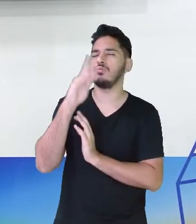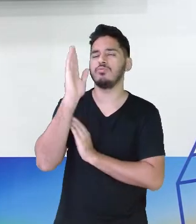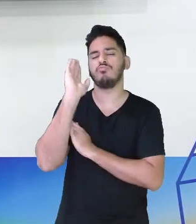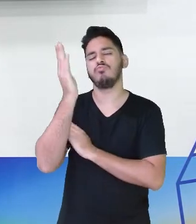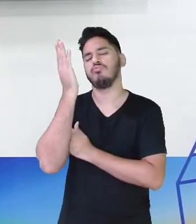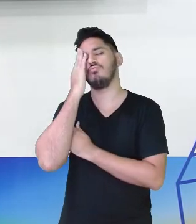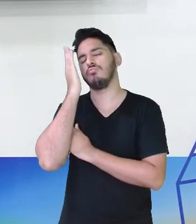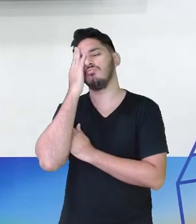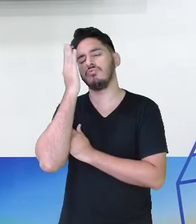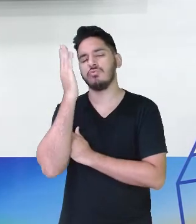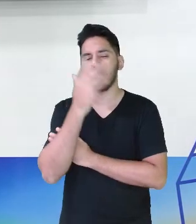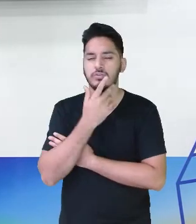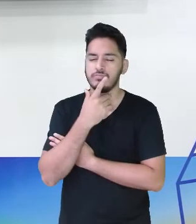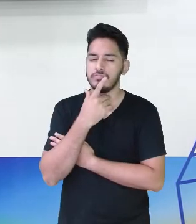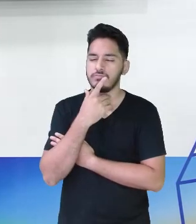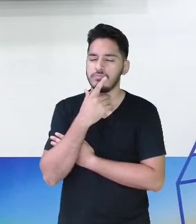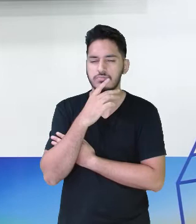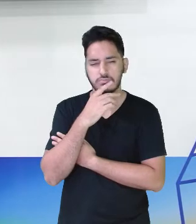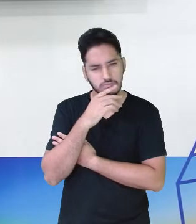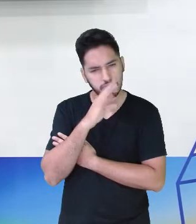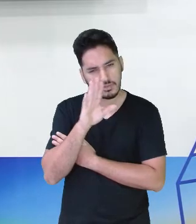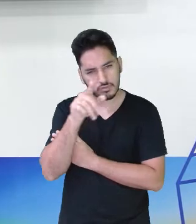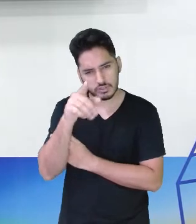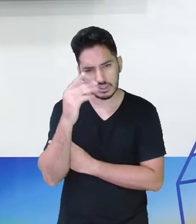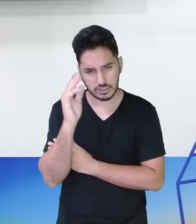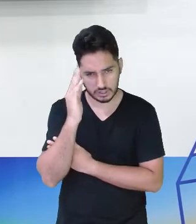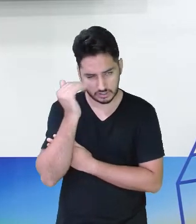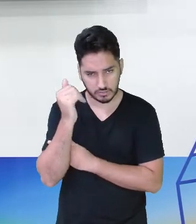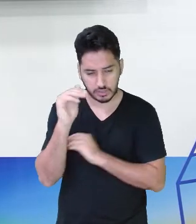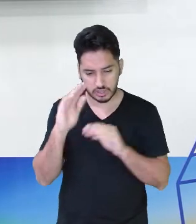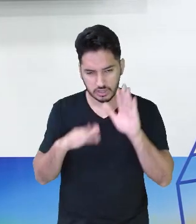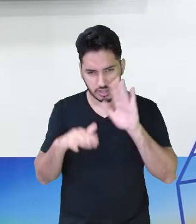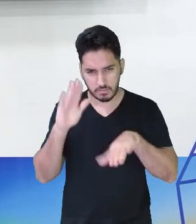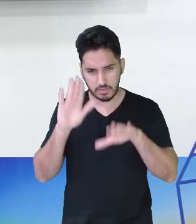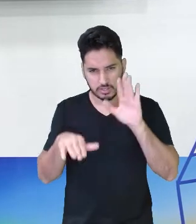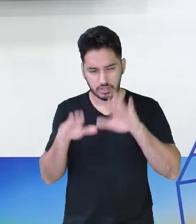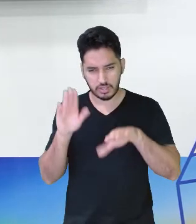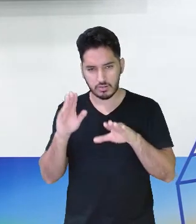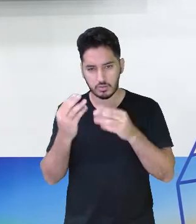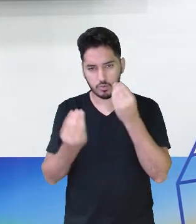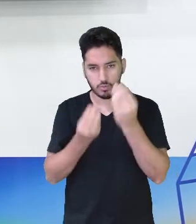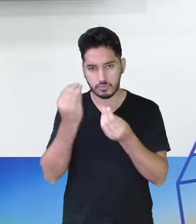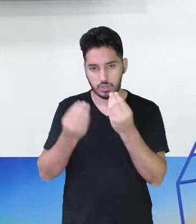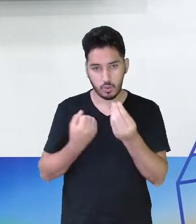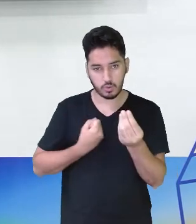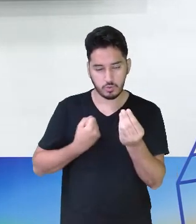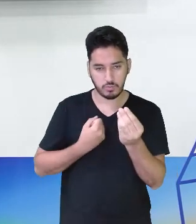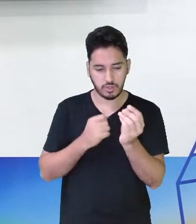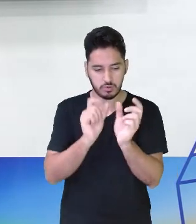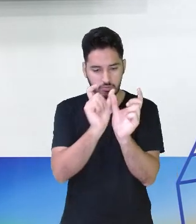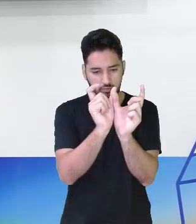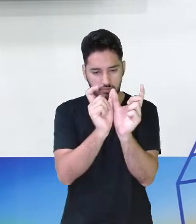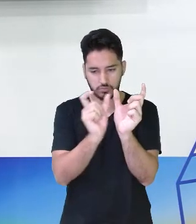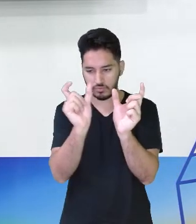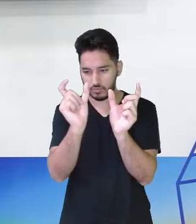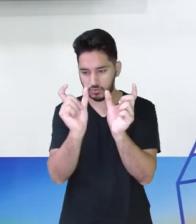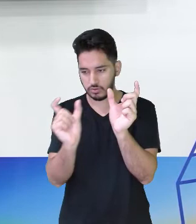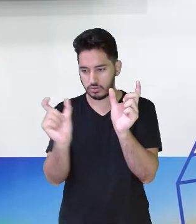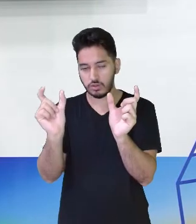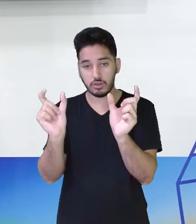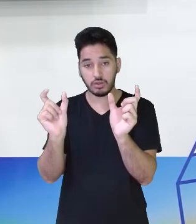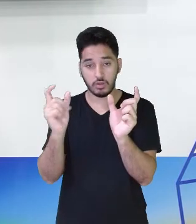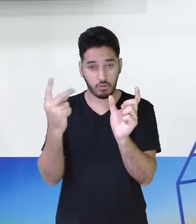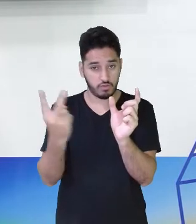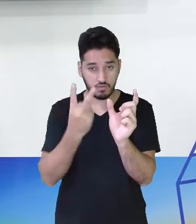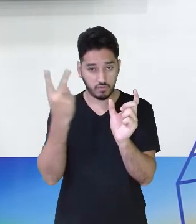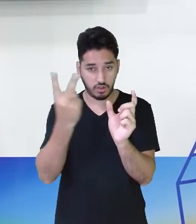disso. Mas você sabia que dependendo da posição do seu número, do seu algarismo, o valor